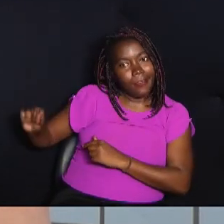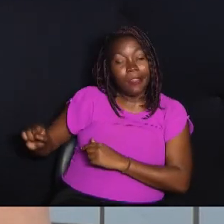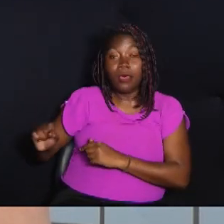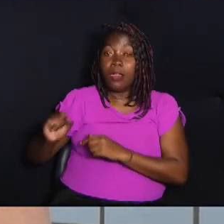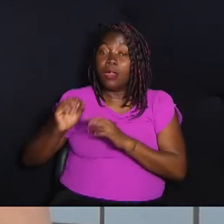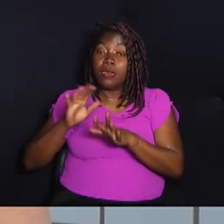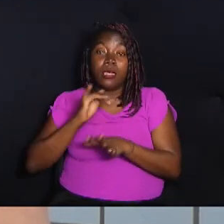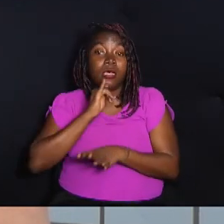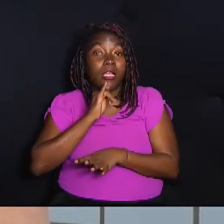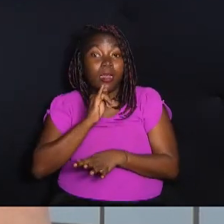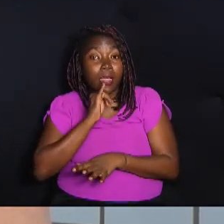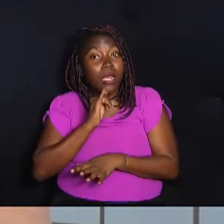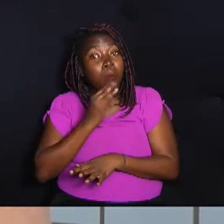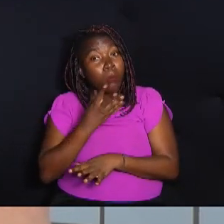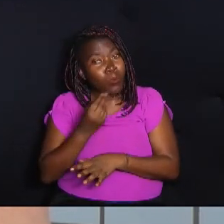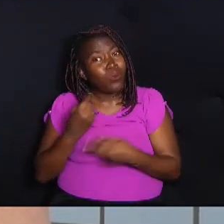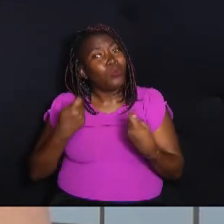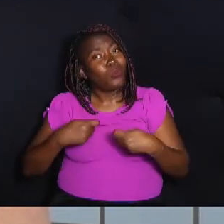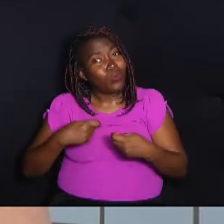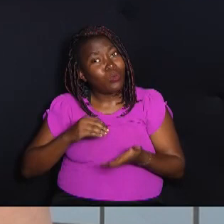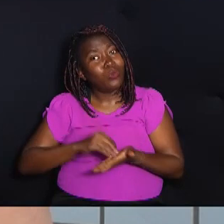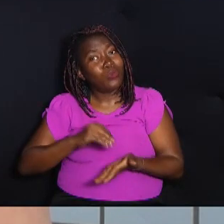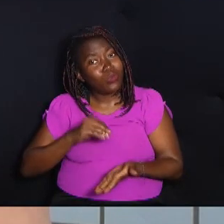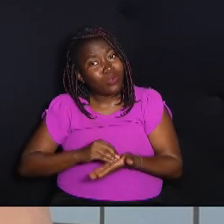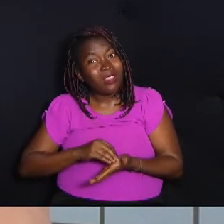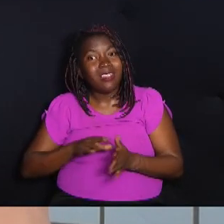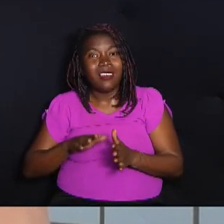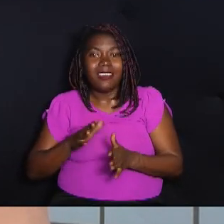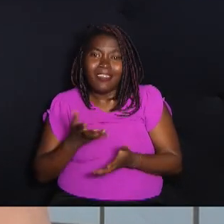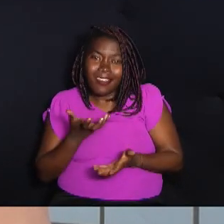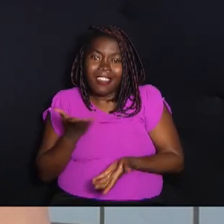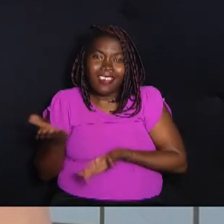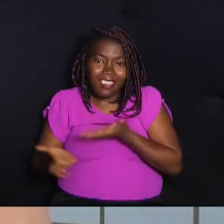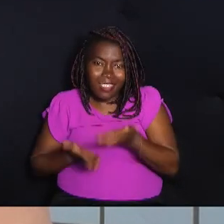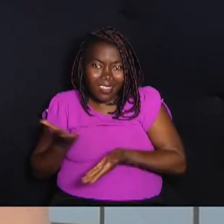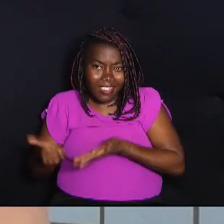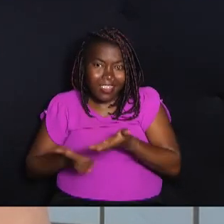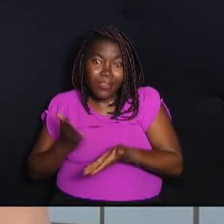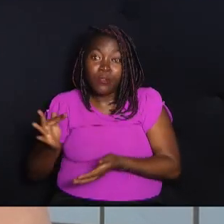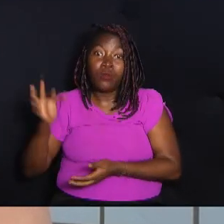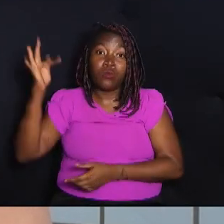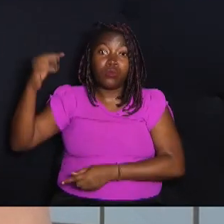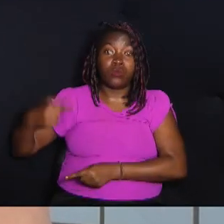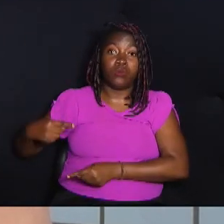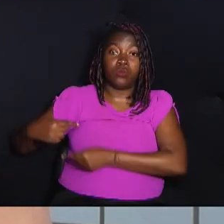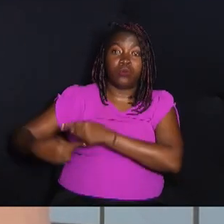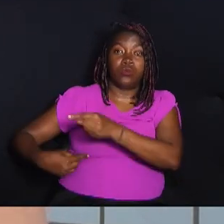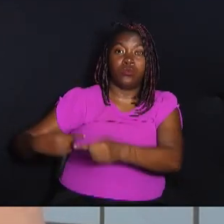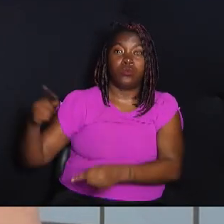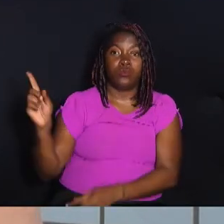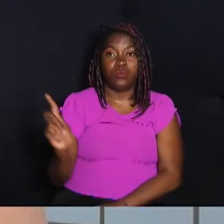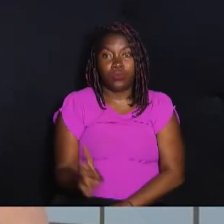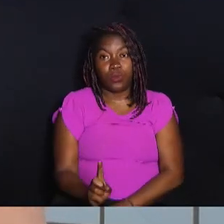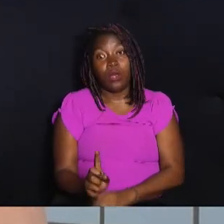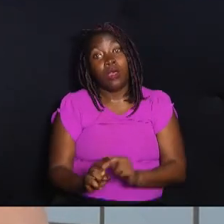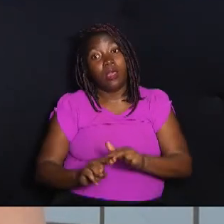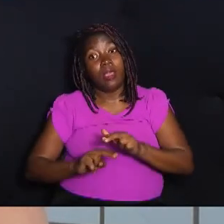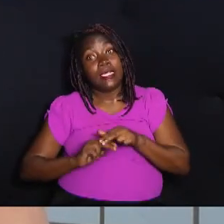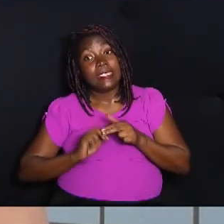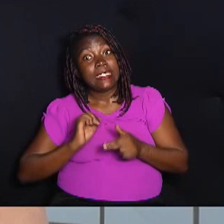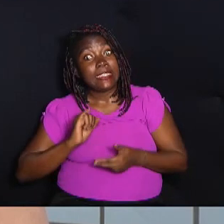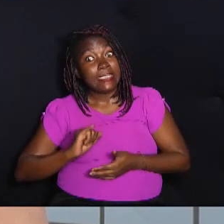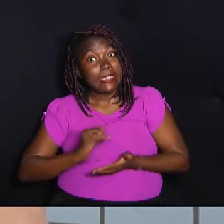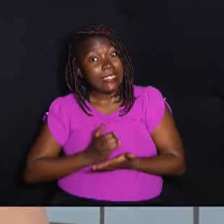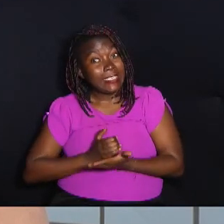por exemplo, é muito necessária quando a gente quer cuidar das futuras gerações que vêm. Sim. Porque se tem um começo